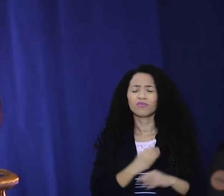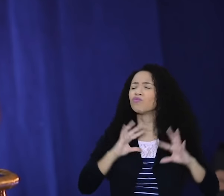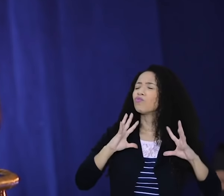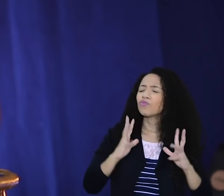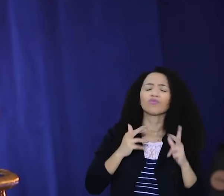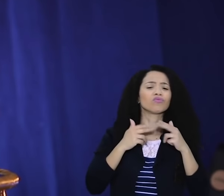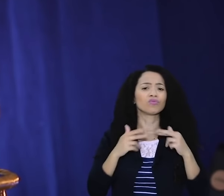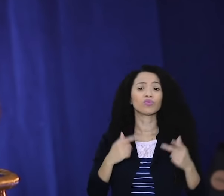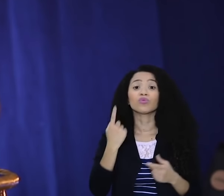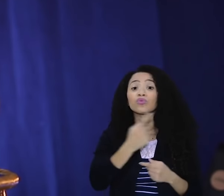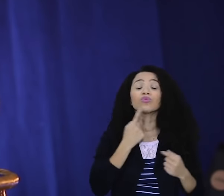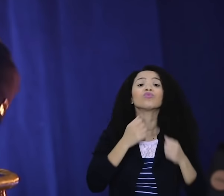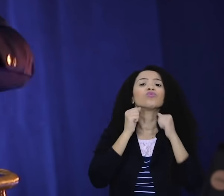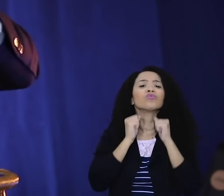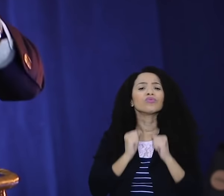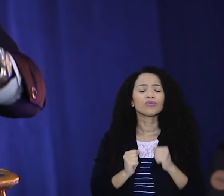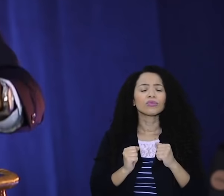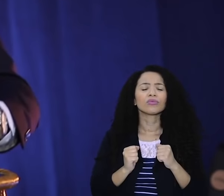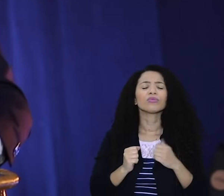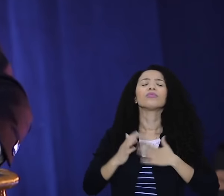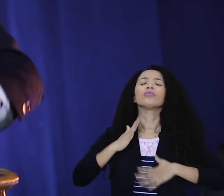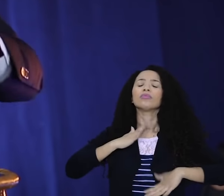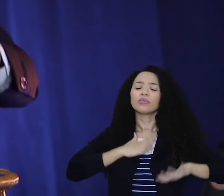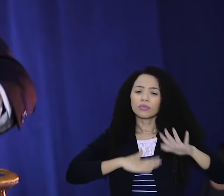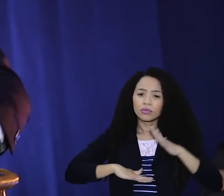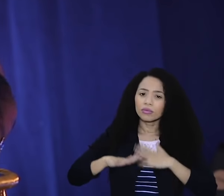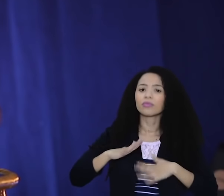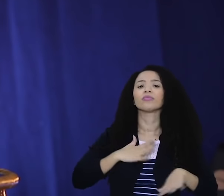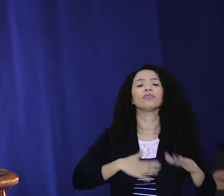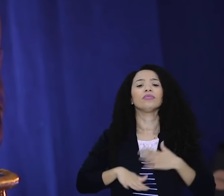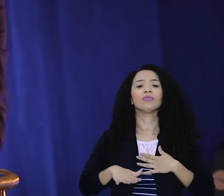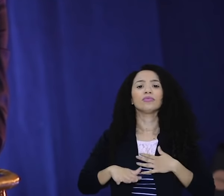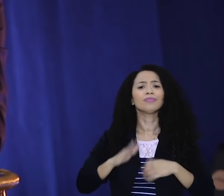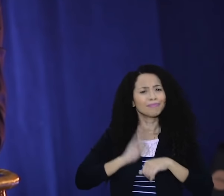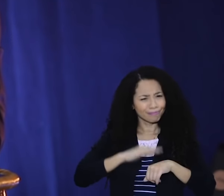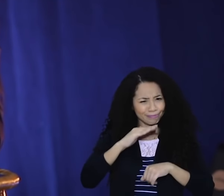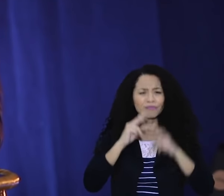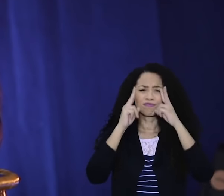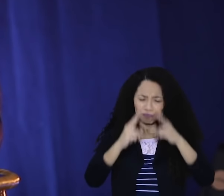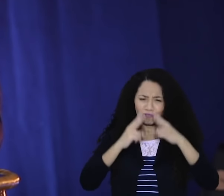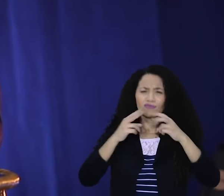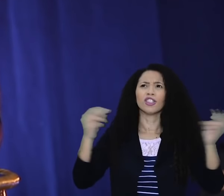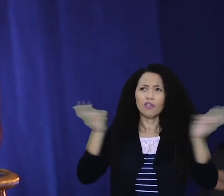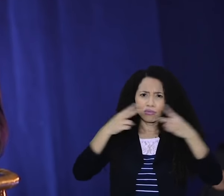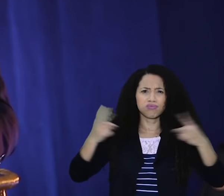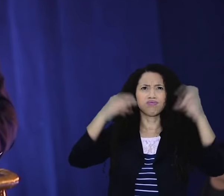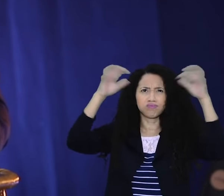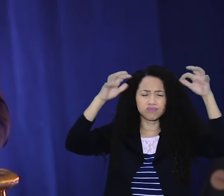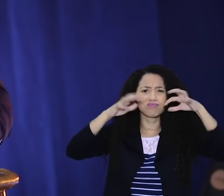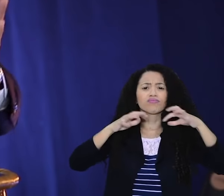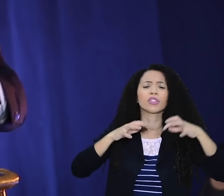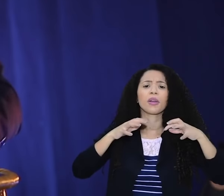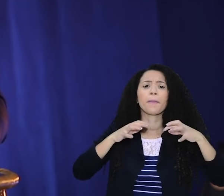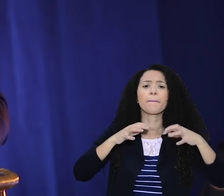nosso interesse, nós temos condições de aplacar, de acalmar, por mais intensa que seja a tempestade.